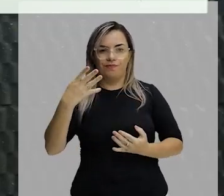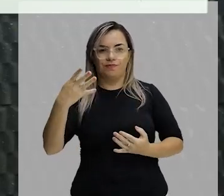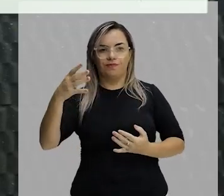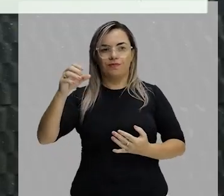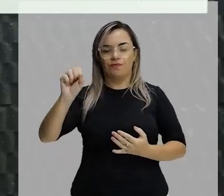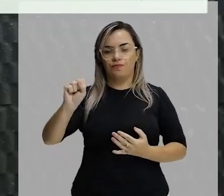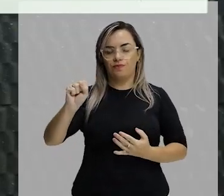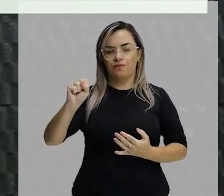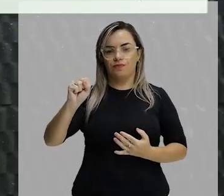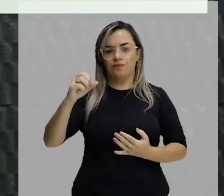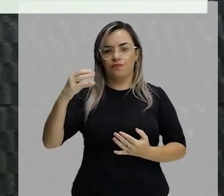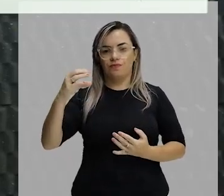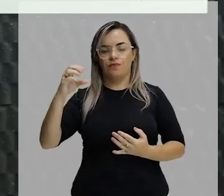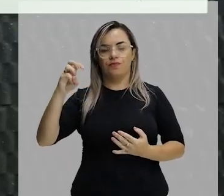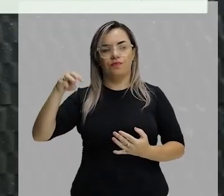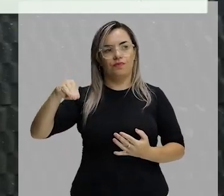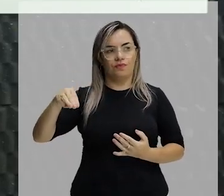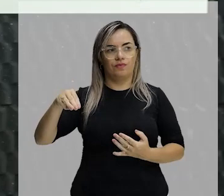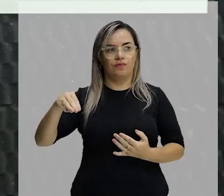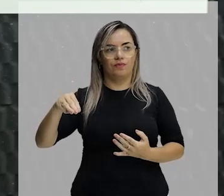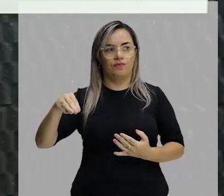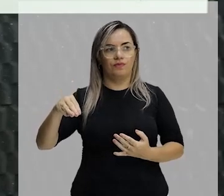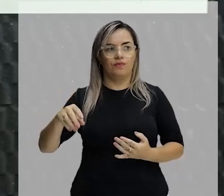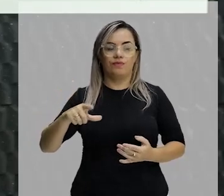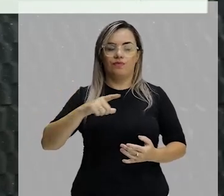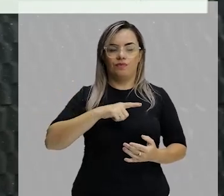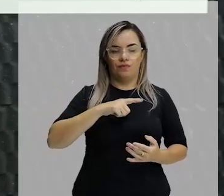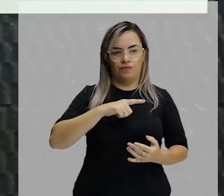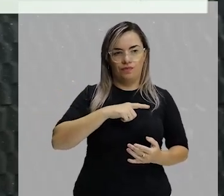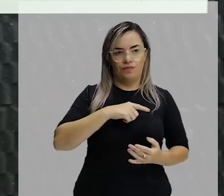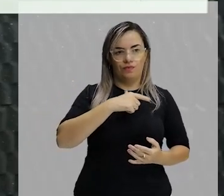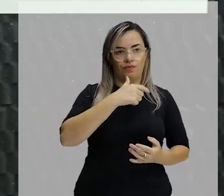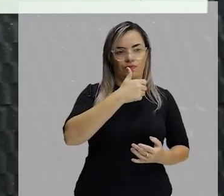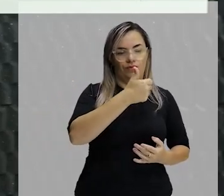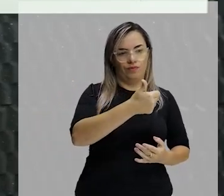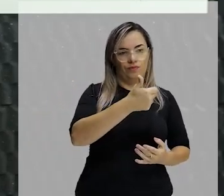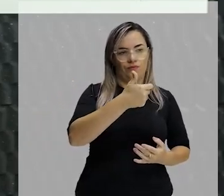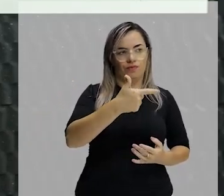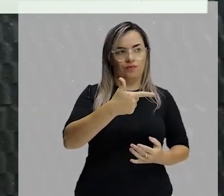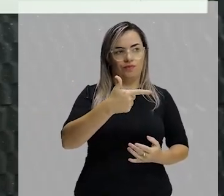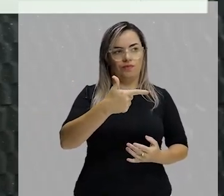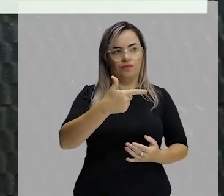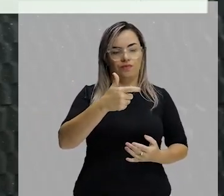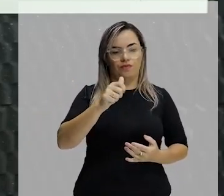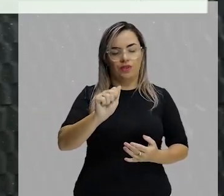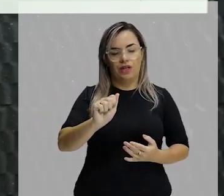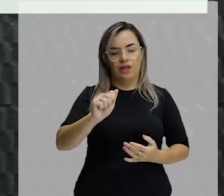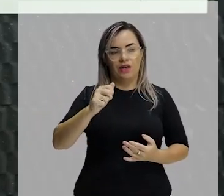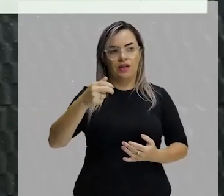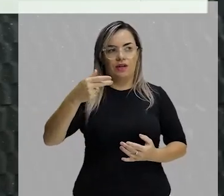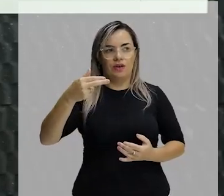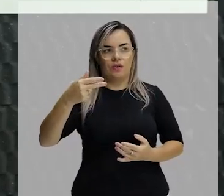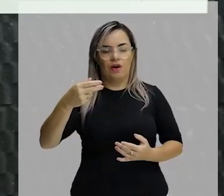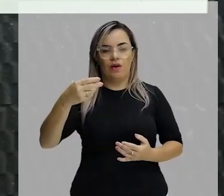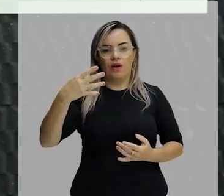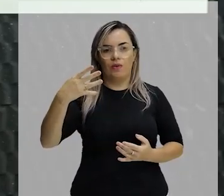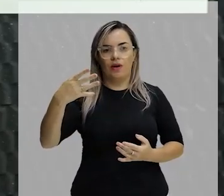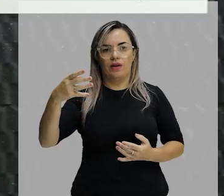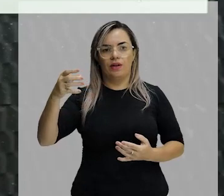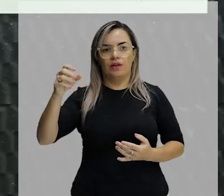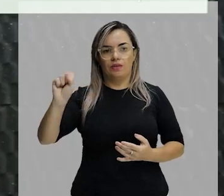48, então você tem que 12A igual a 48, porque você tem 12